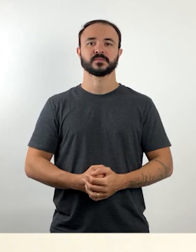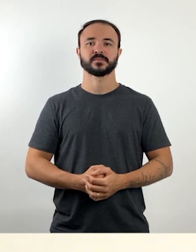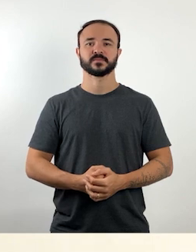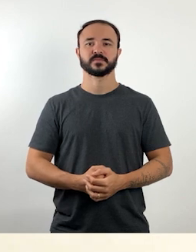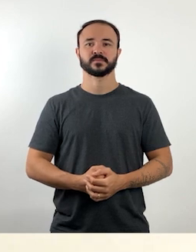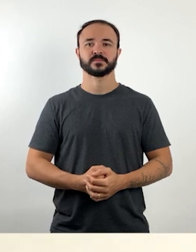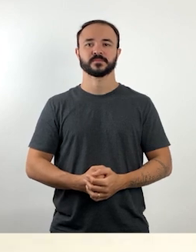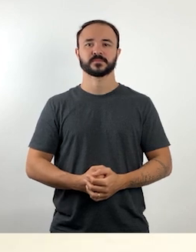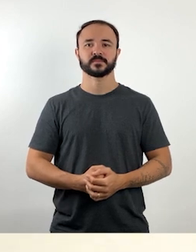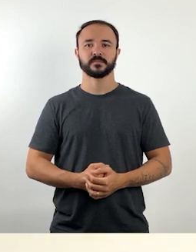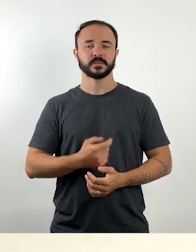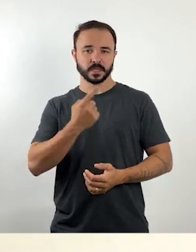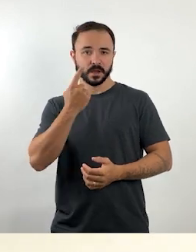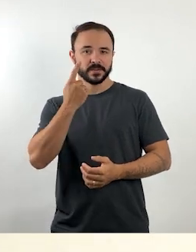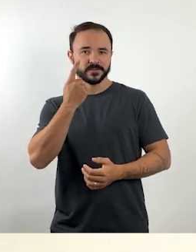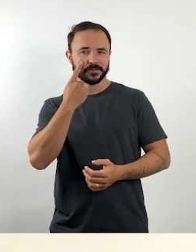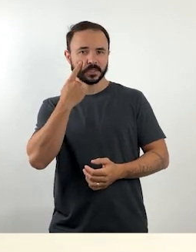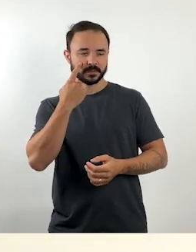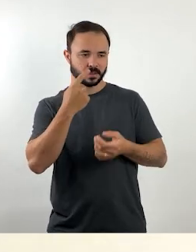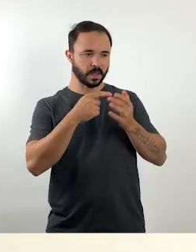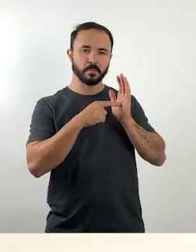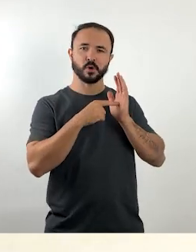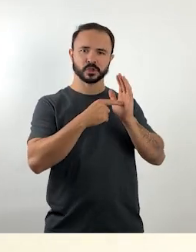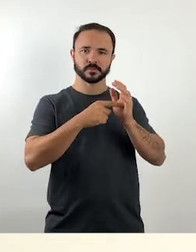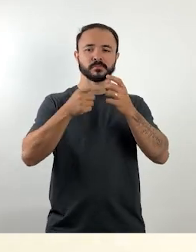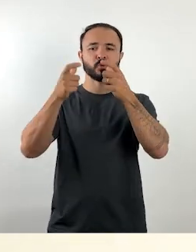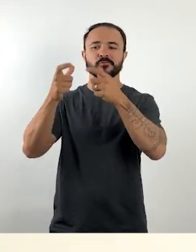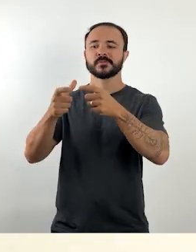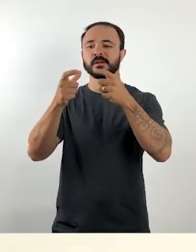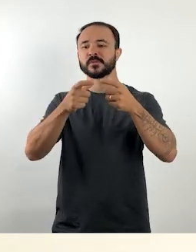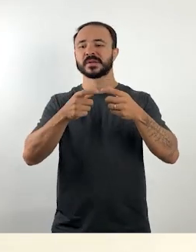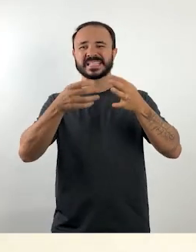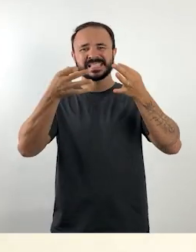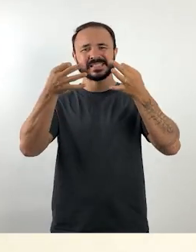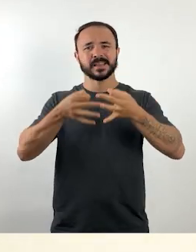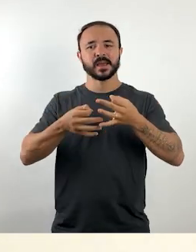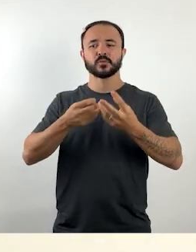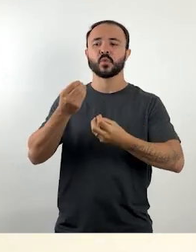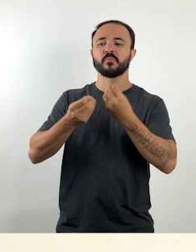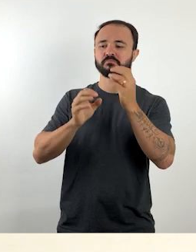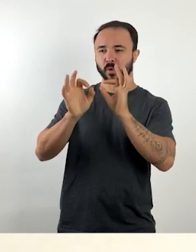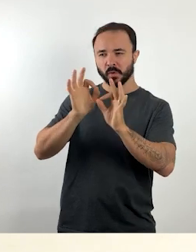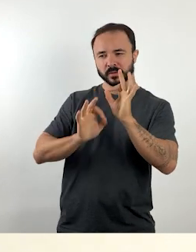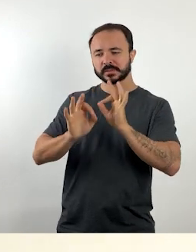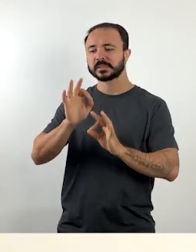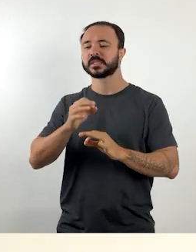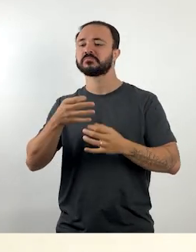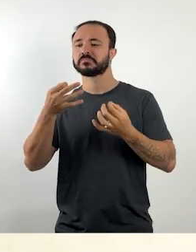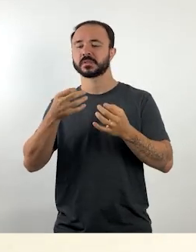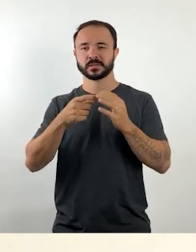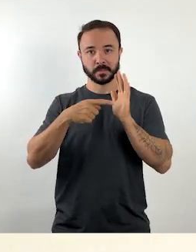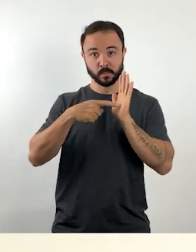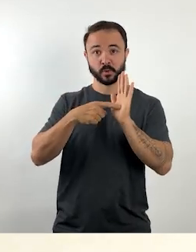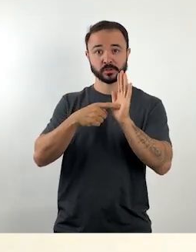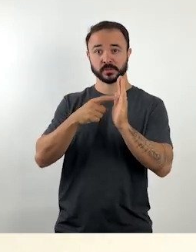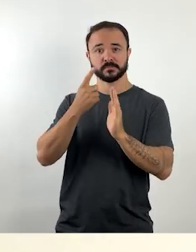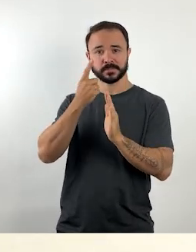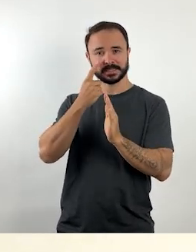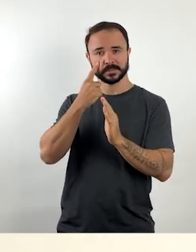L. Assim eu tenho um dos pés. Repito o mesmo processo do outro lado. Coloco 2 pinos aqui.